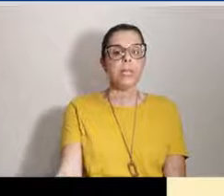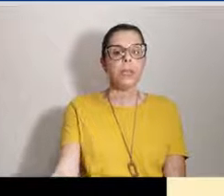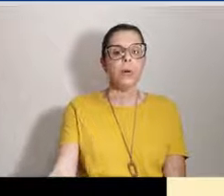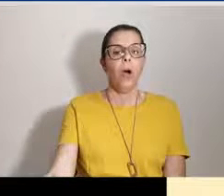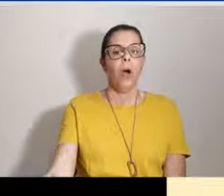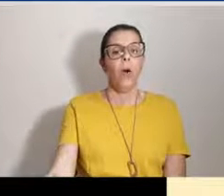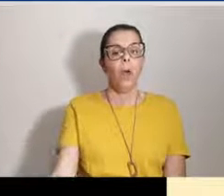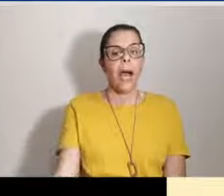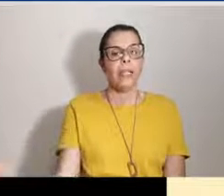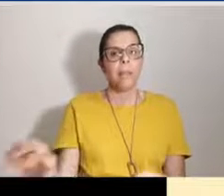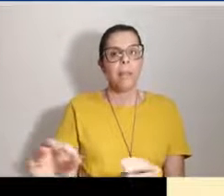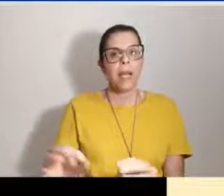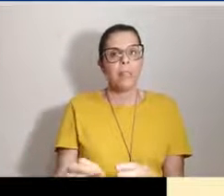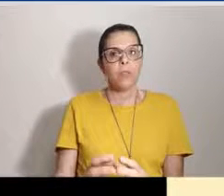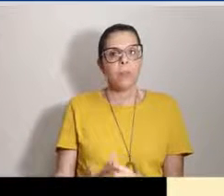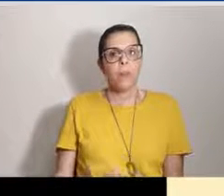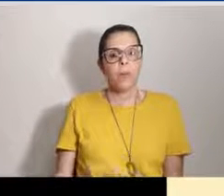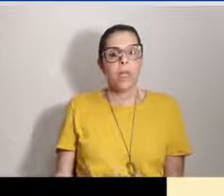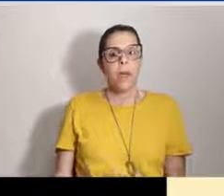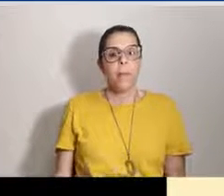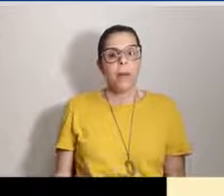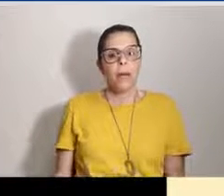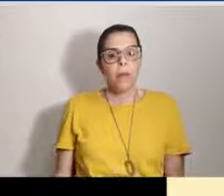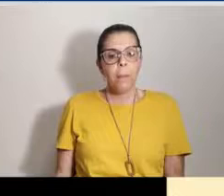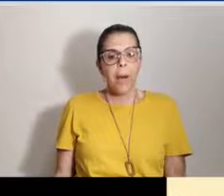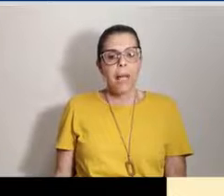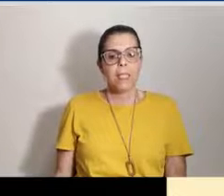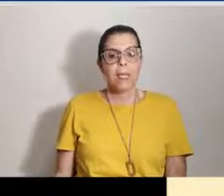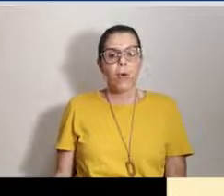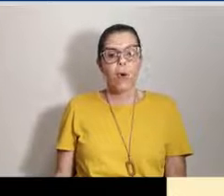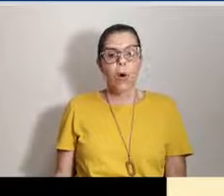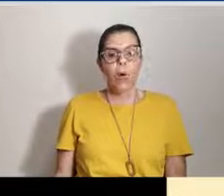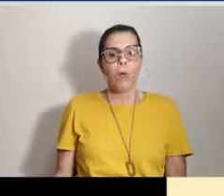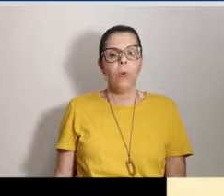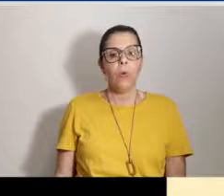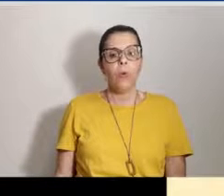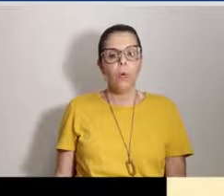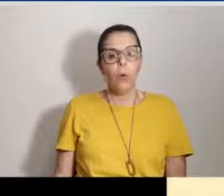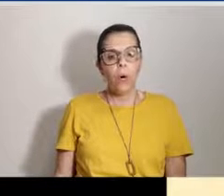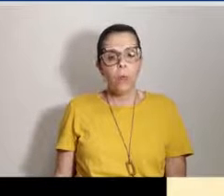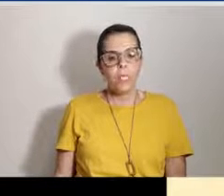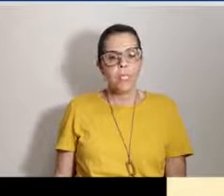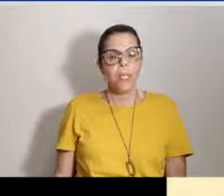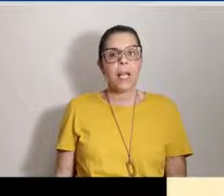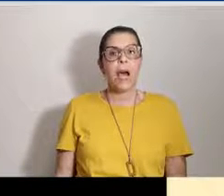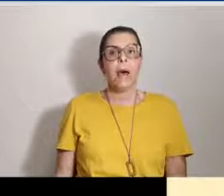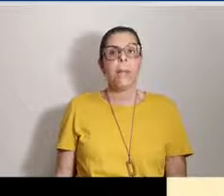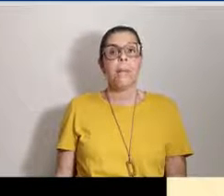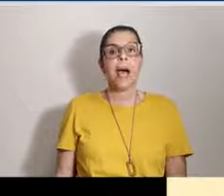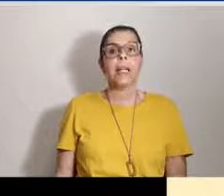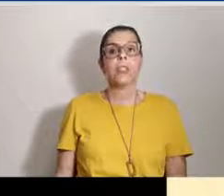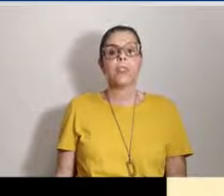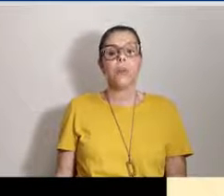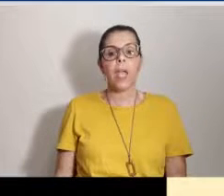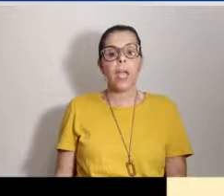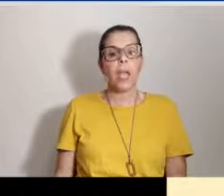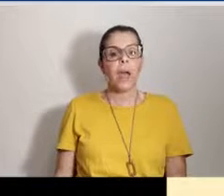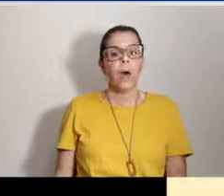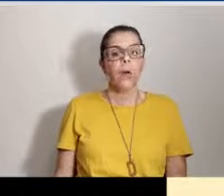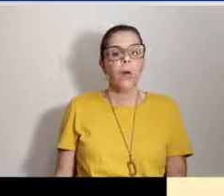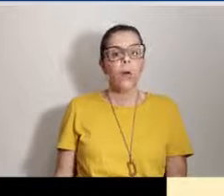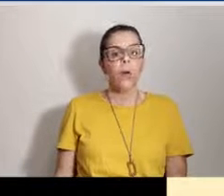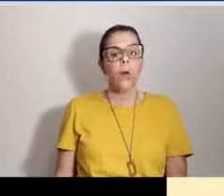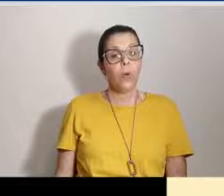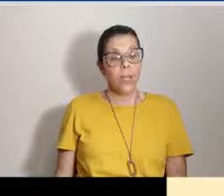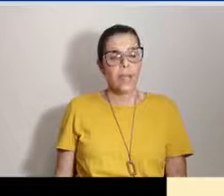o ensino online pressupõe preocupar-se com o como ensinar mais do